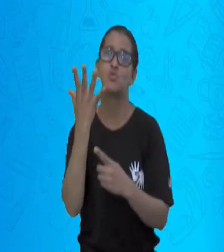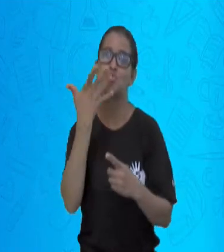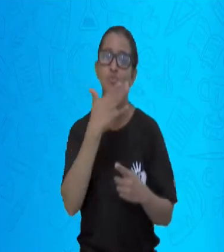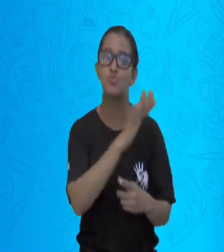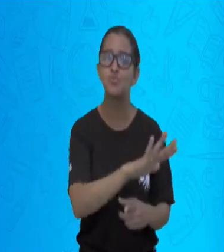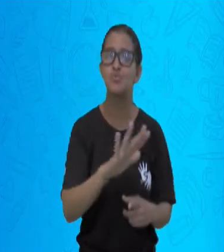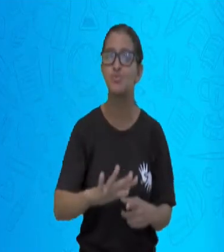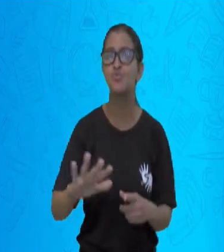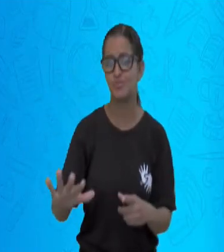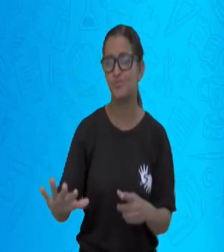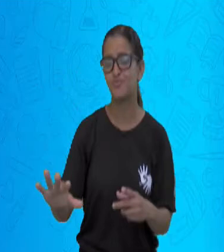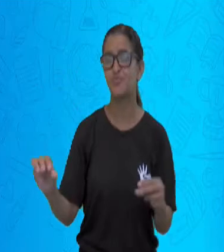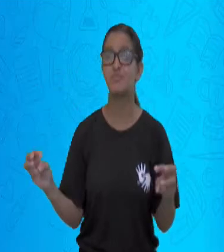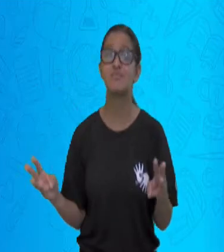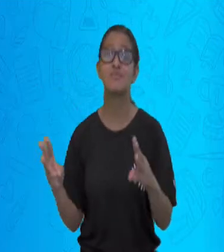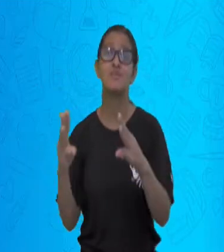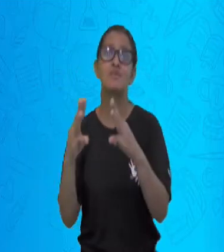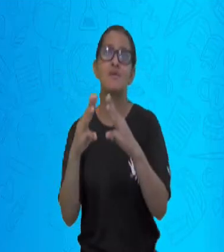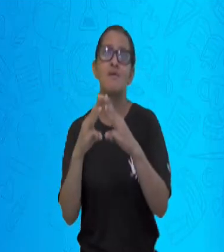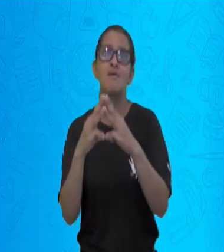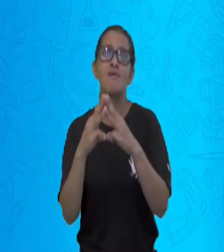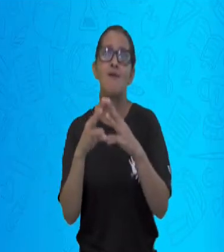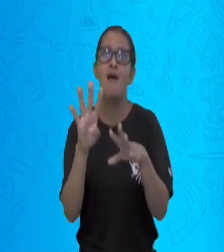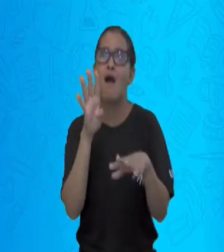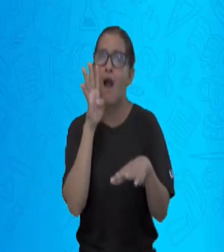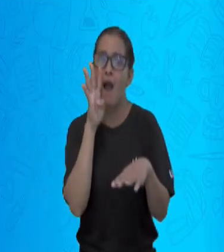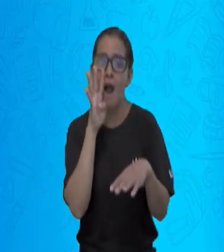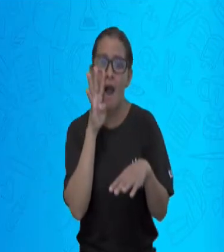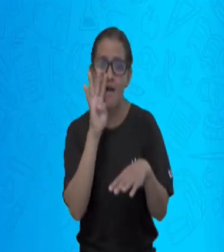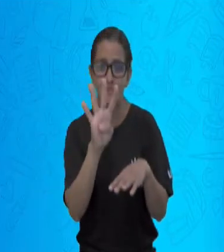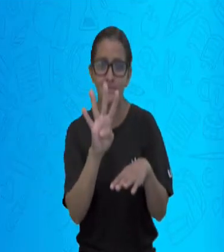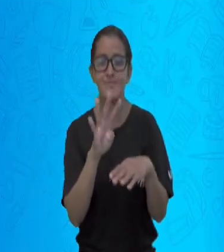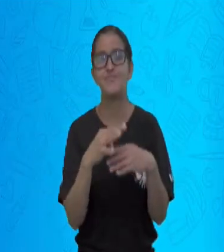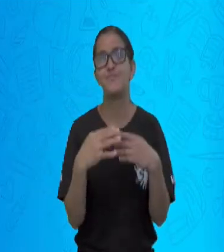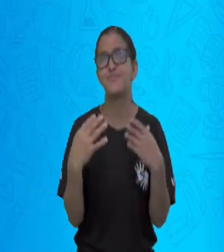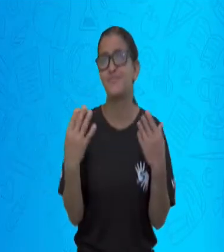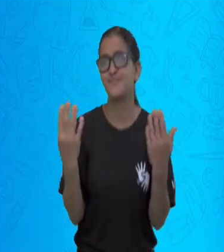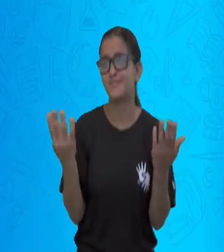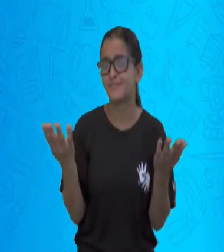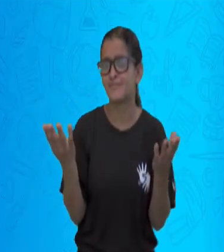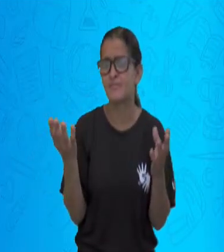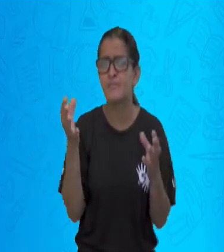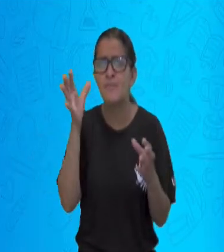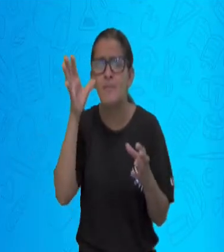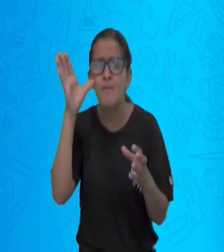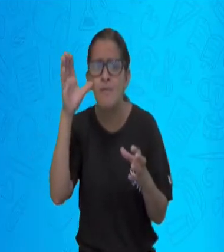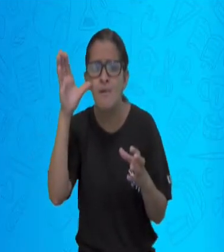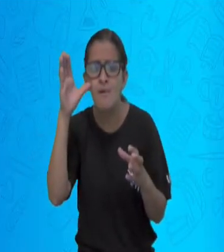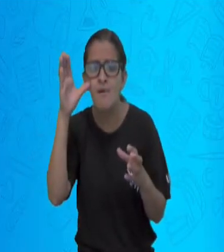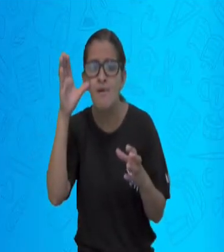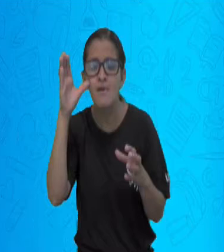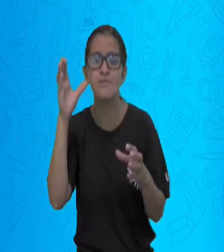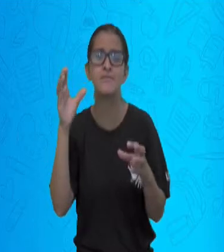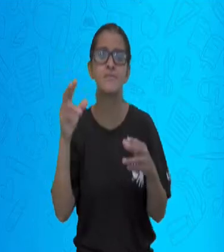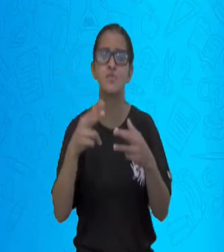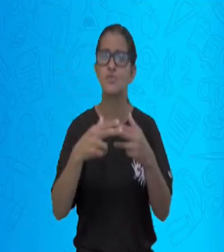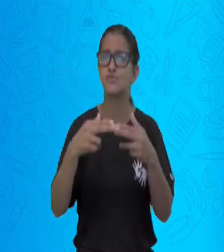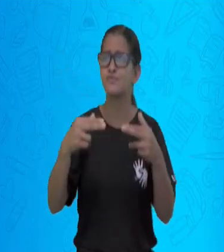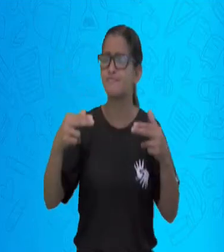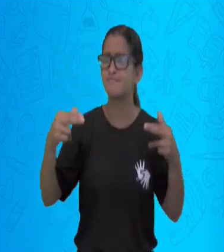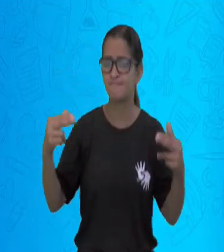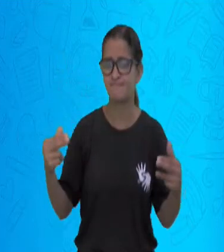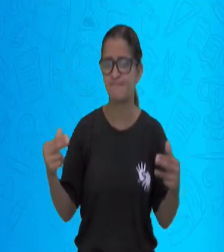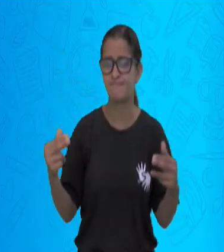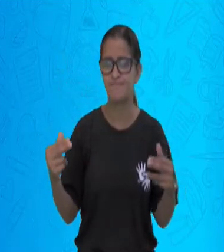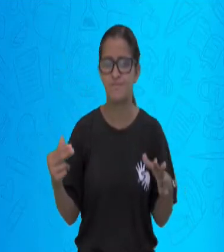o museu. E as crianças ficaram muito chocadas e curiosas porque nós vimos várias coisas que atualmente